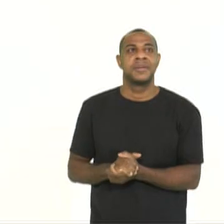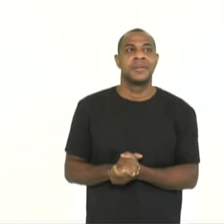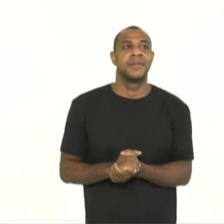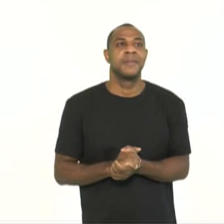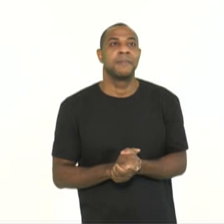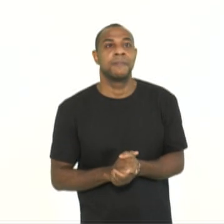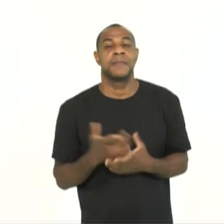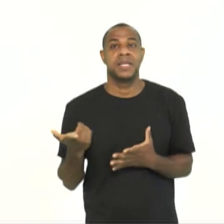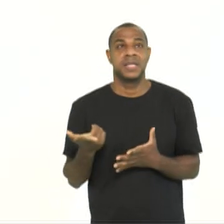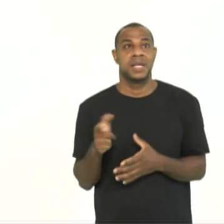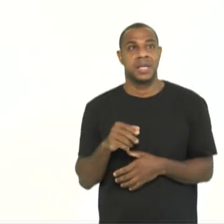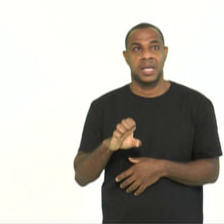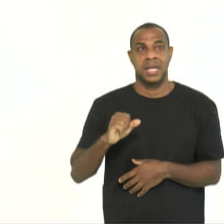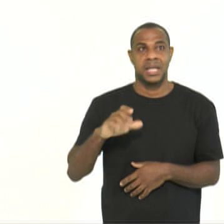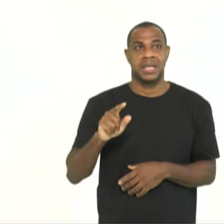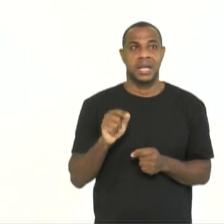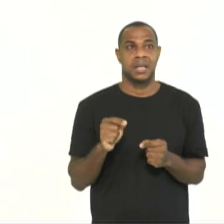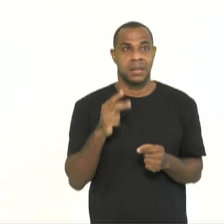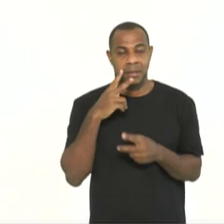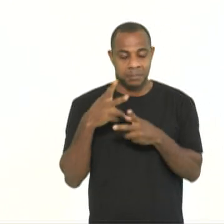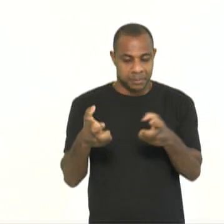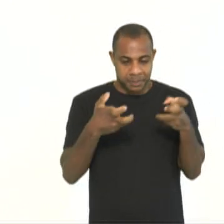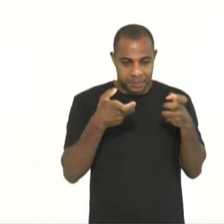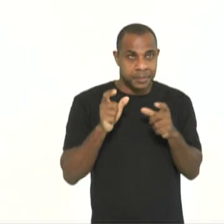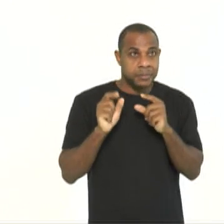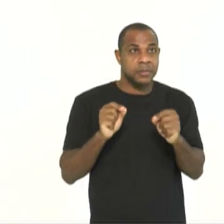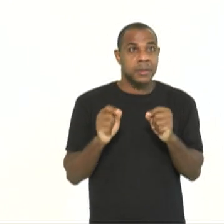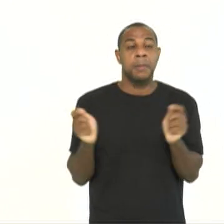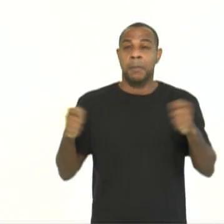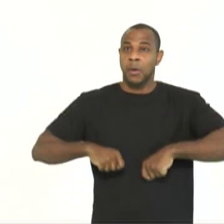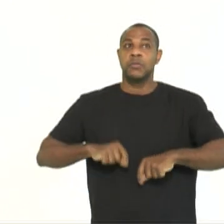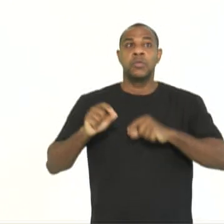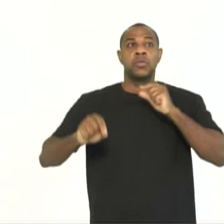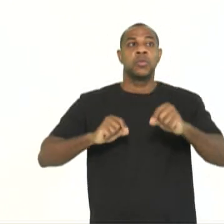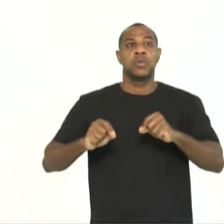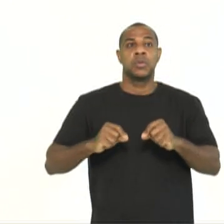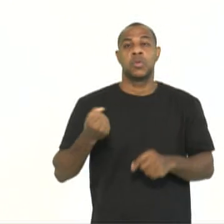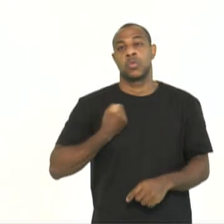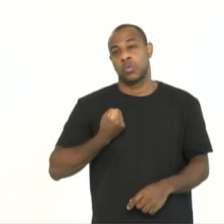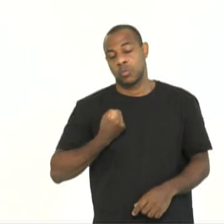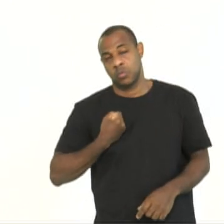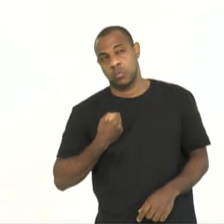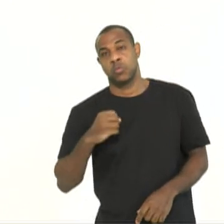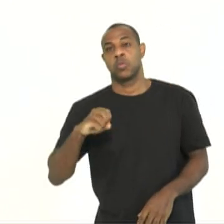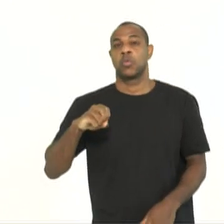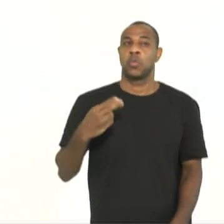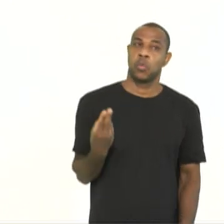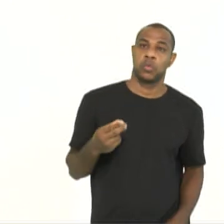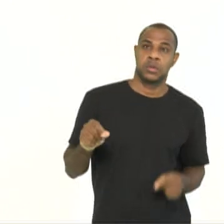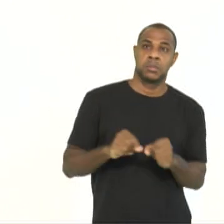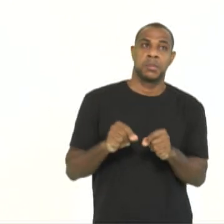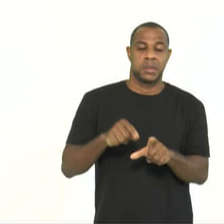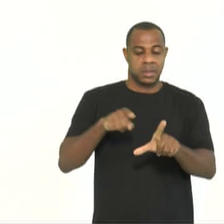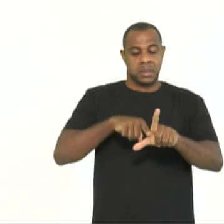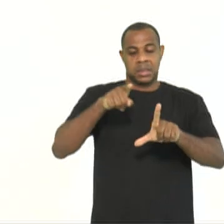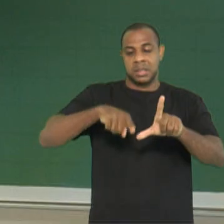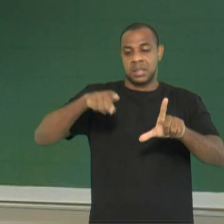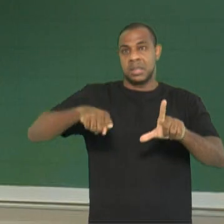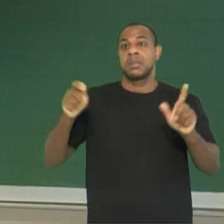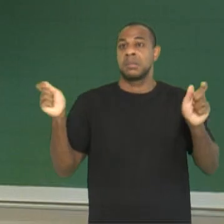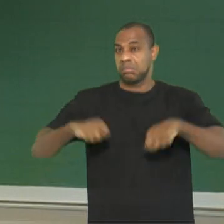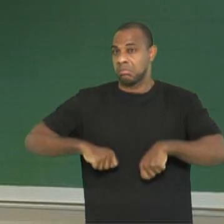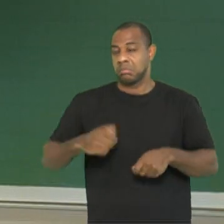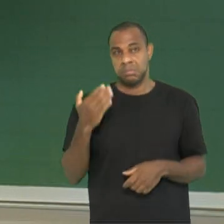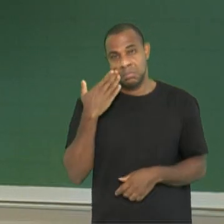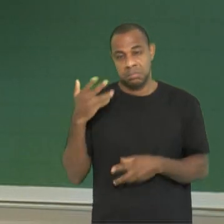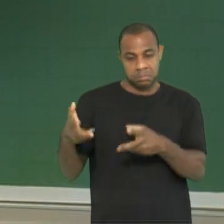essas escalas, conforme você pode ver ali destacado, podem ser numéricas ou podem ser gráficas. Então essa